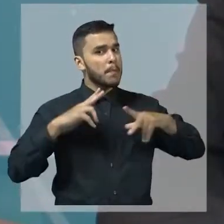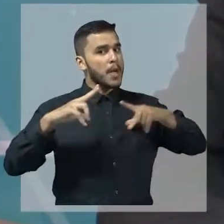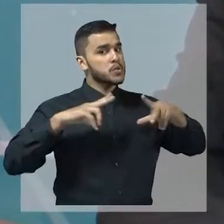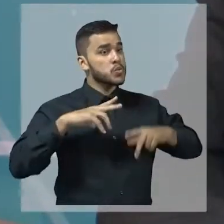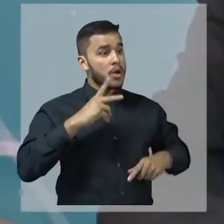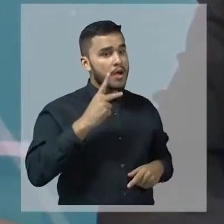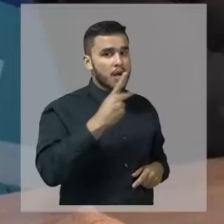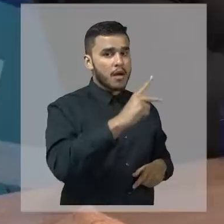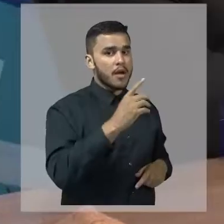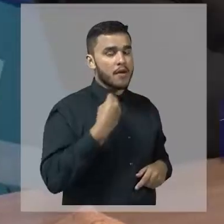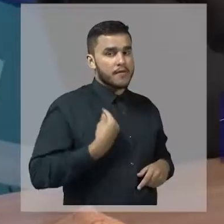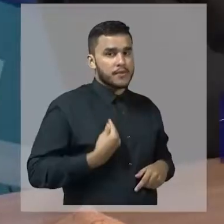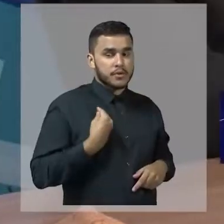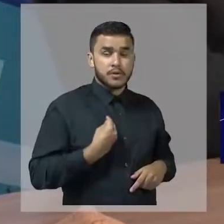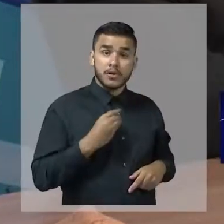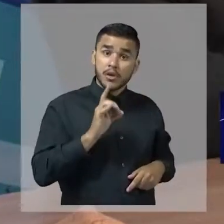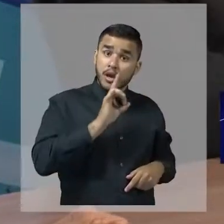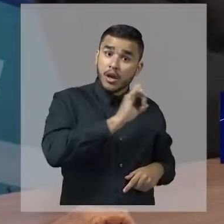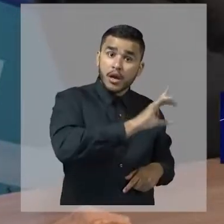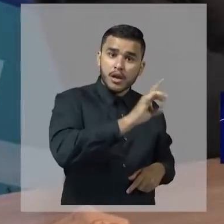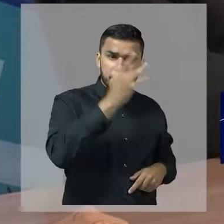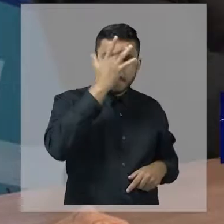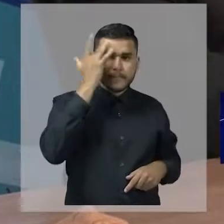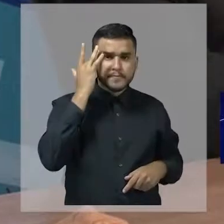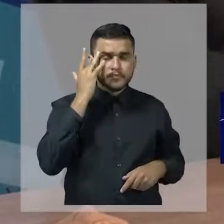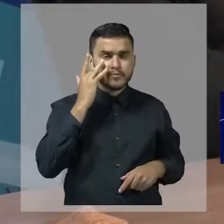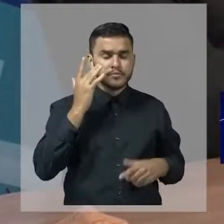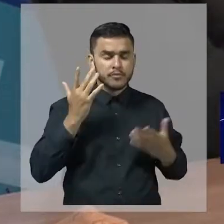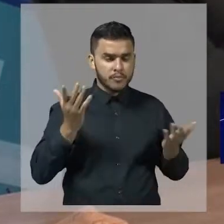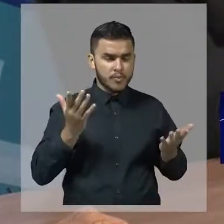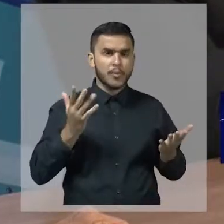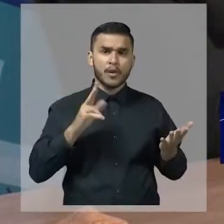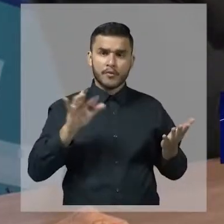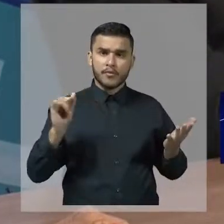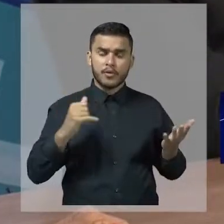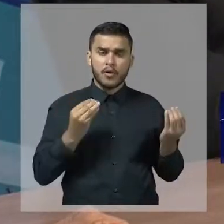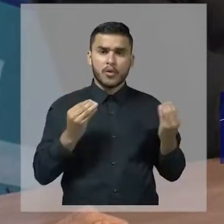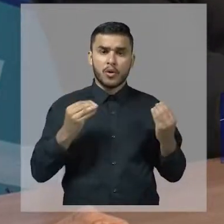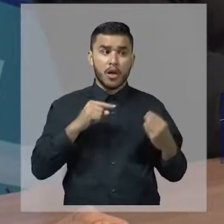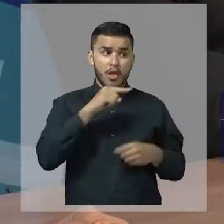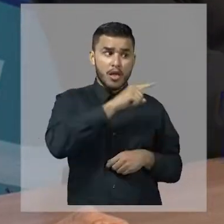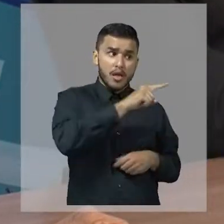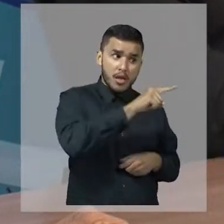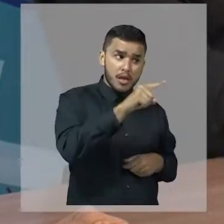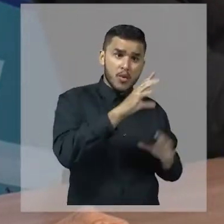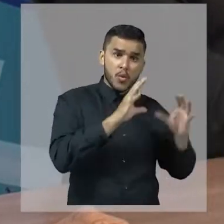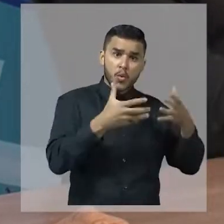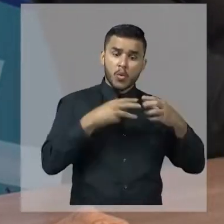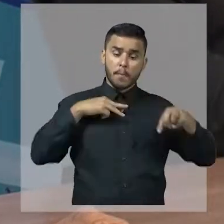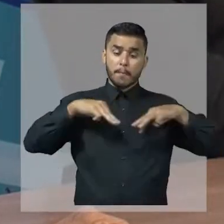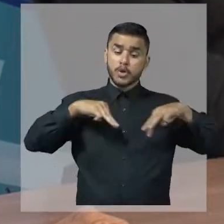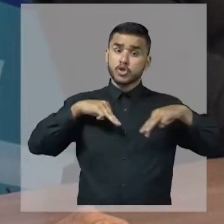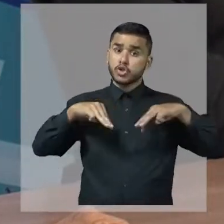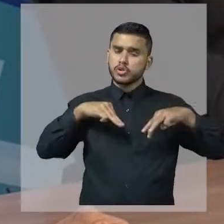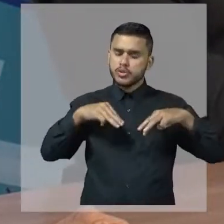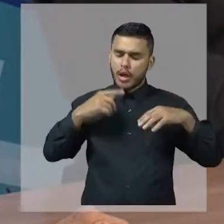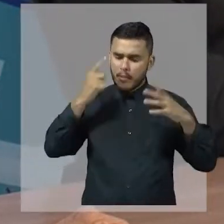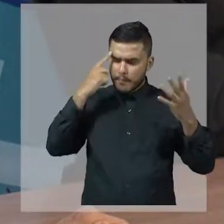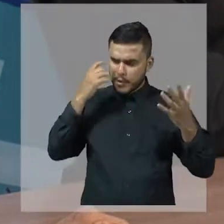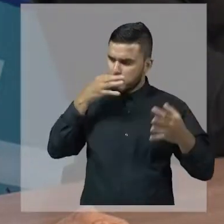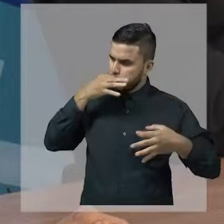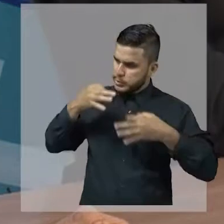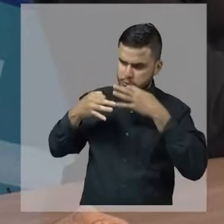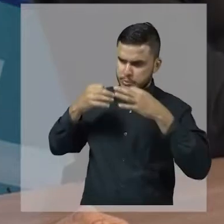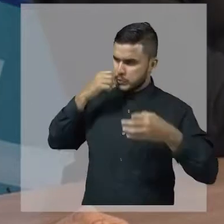agressiva, a honorabilidade pessoal, repito, do ministro ou da Suprema Corte, aí sim cabe uma ação